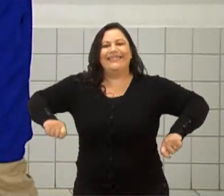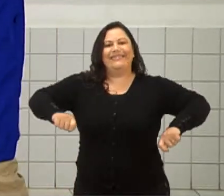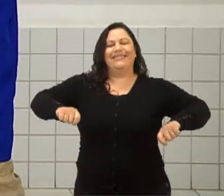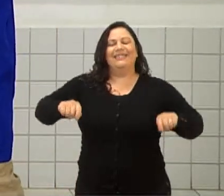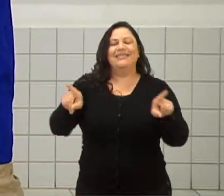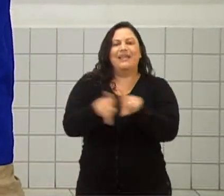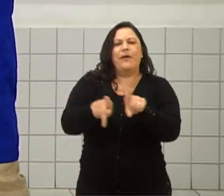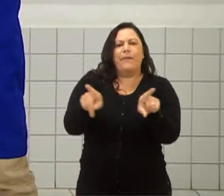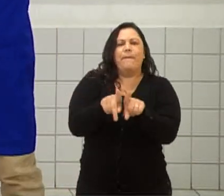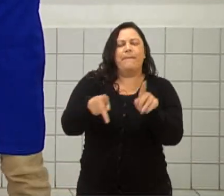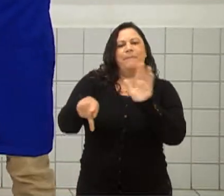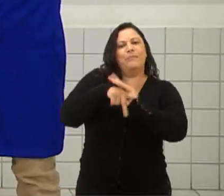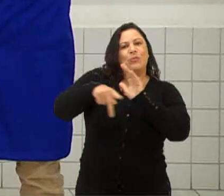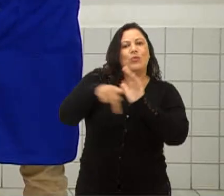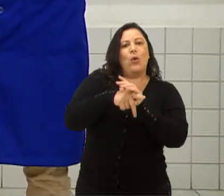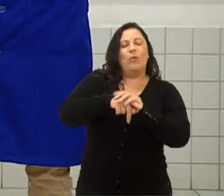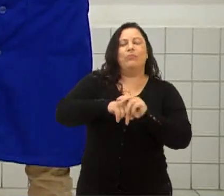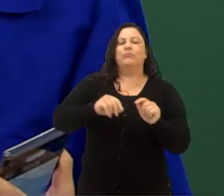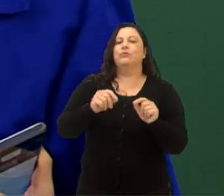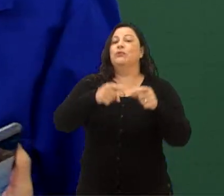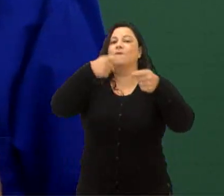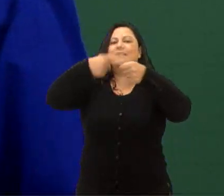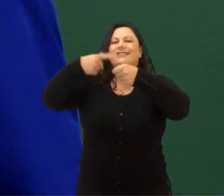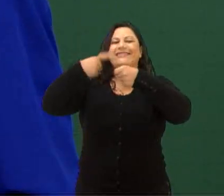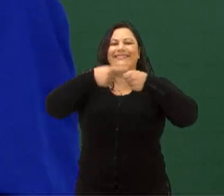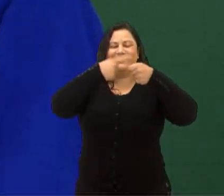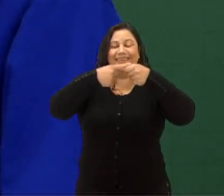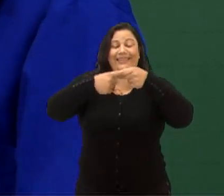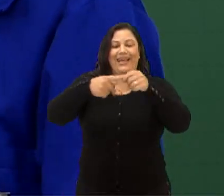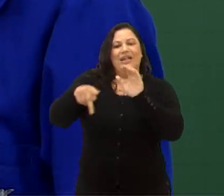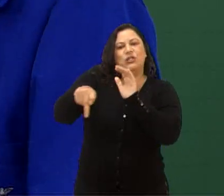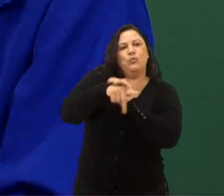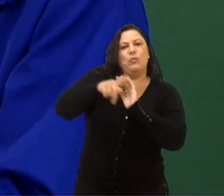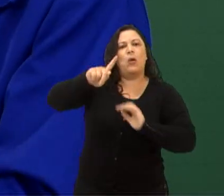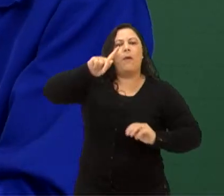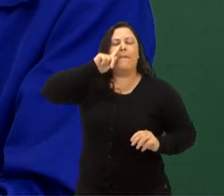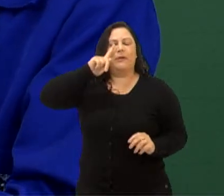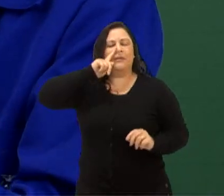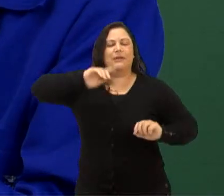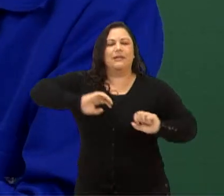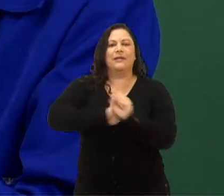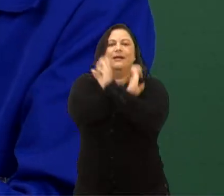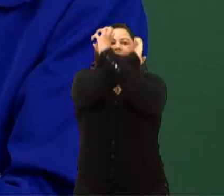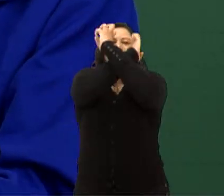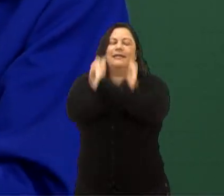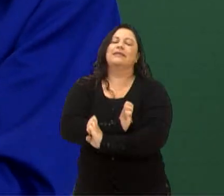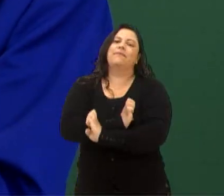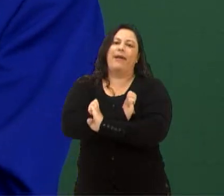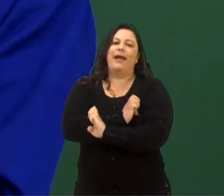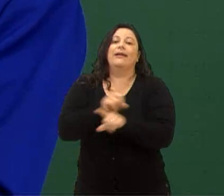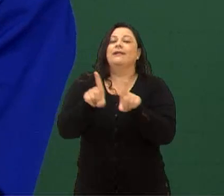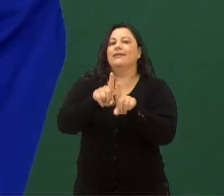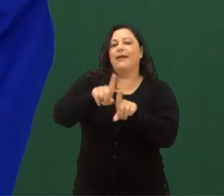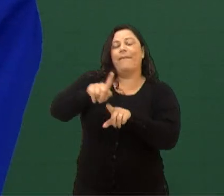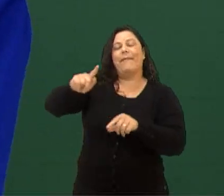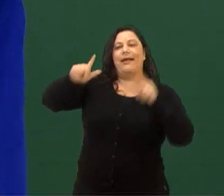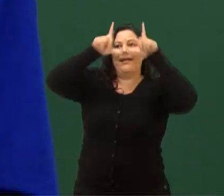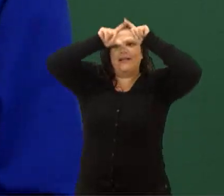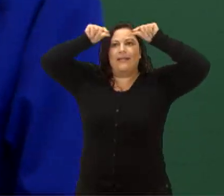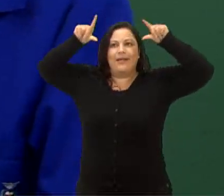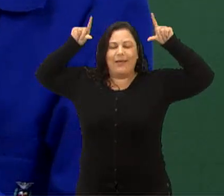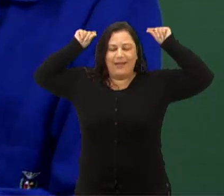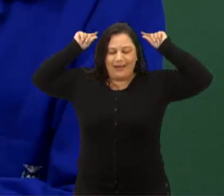Esparta e de Atenas, duas importantes cidades gregas. E último objetivo de hoje, olha só, uma aluna aqui que